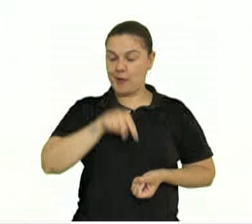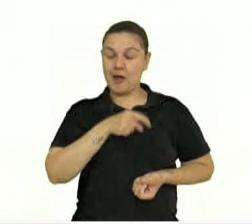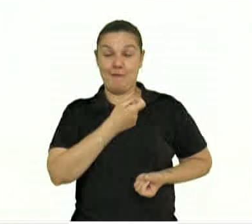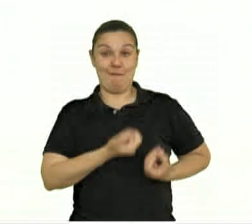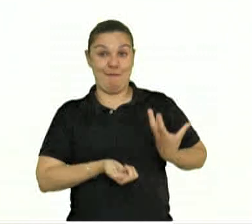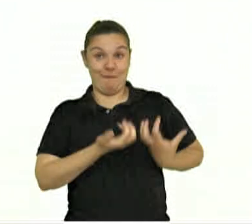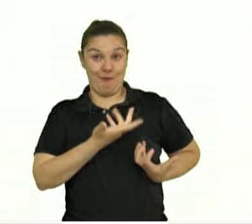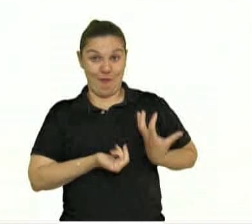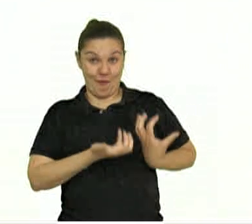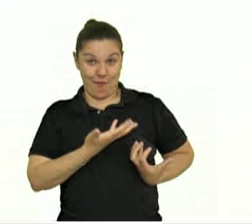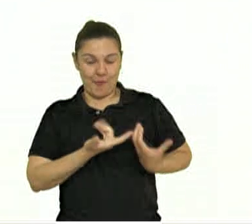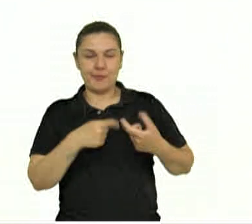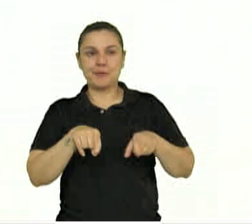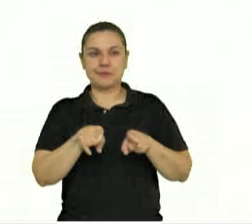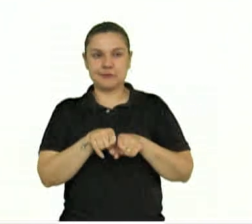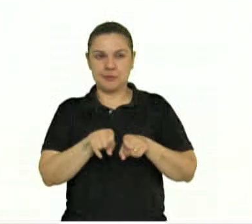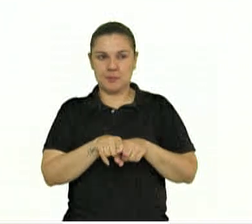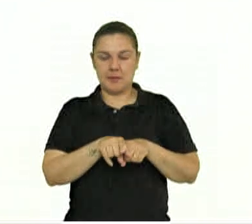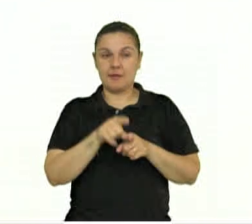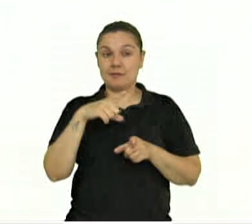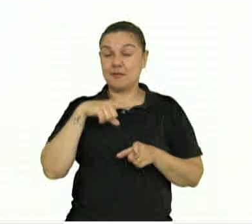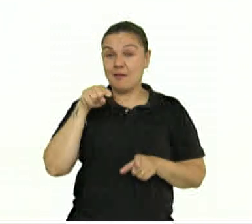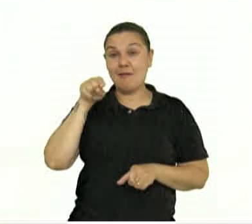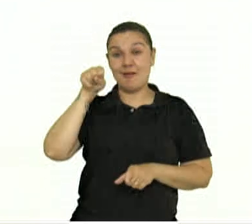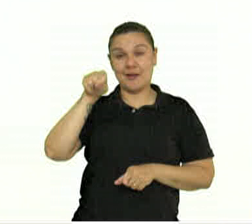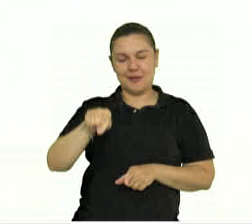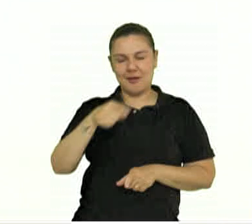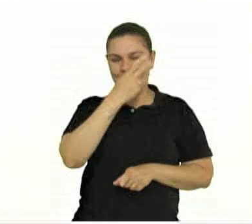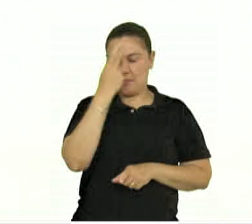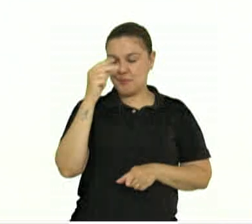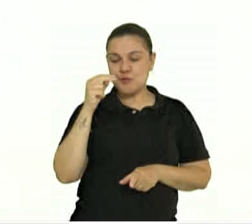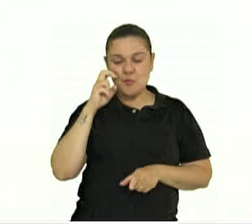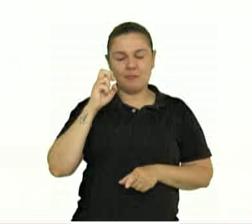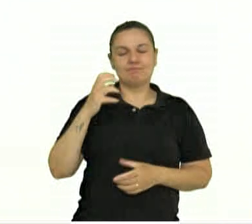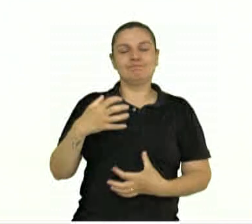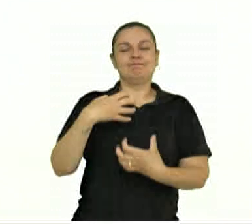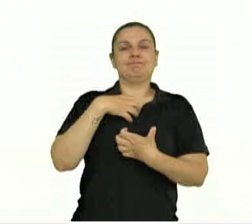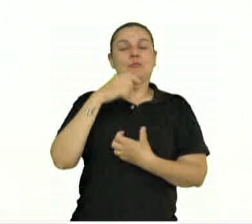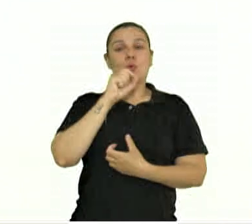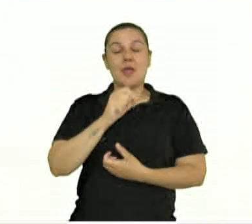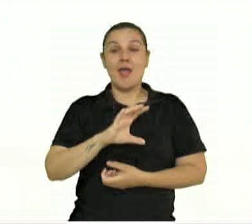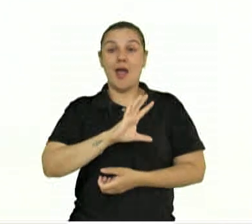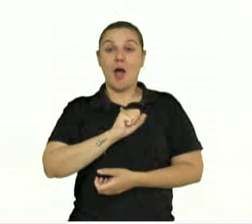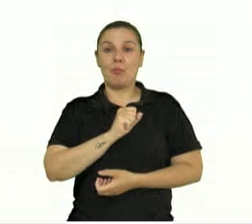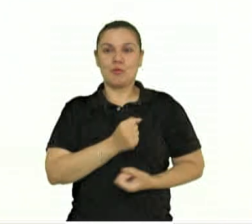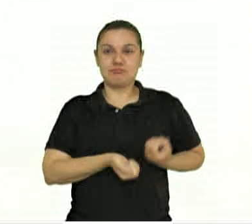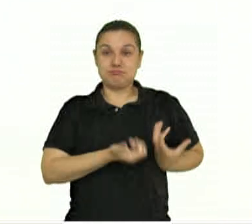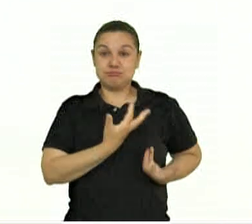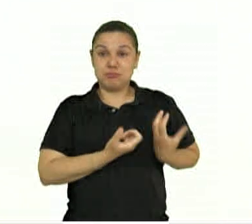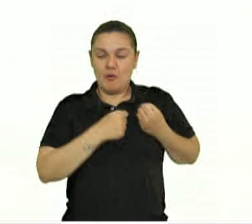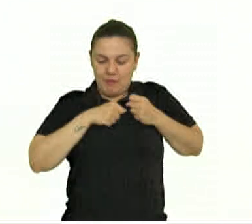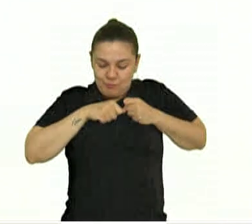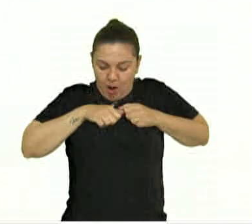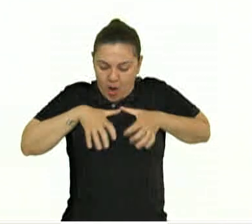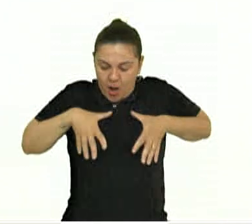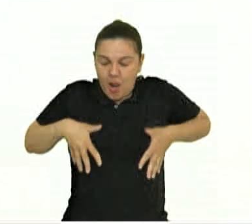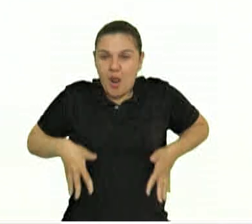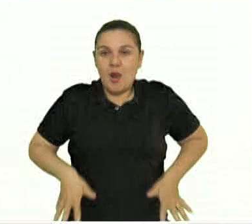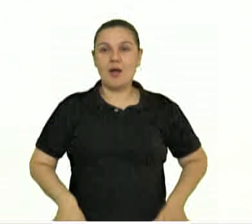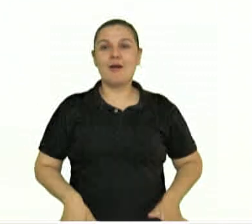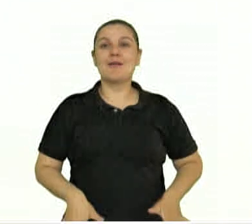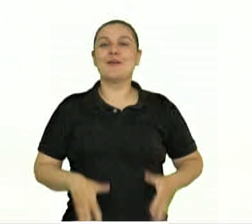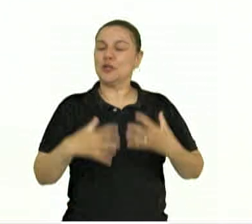que nós trabalhamos só uma estrofe, temos um sujeito que enxerga o amor como um fogo que se alastra em